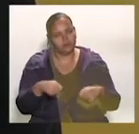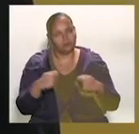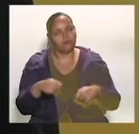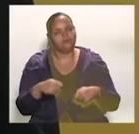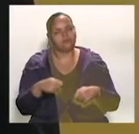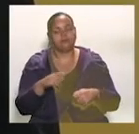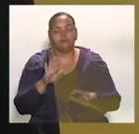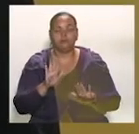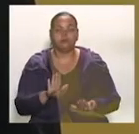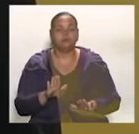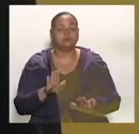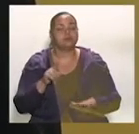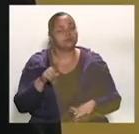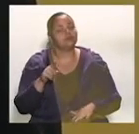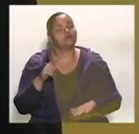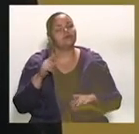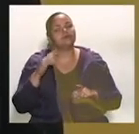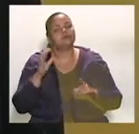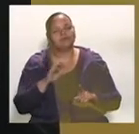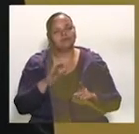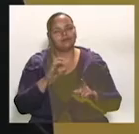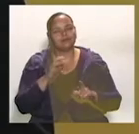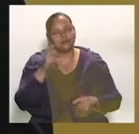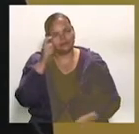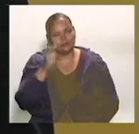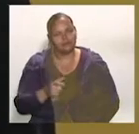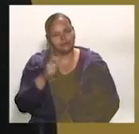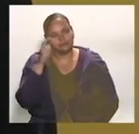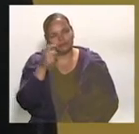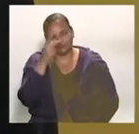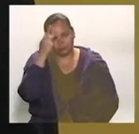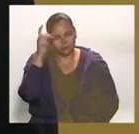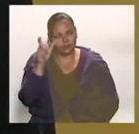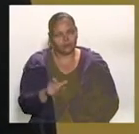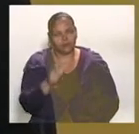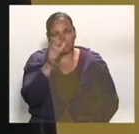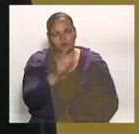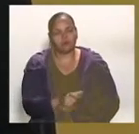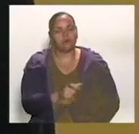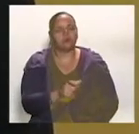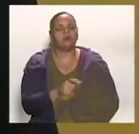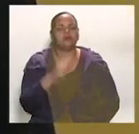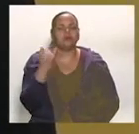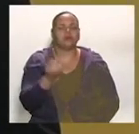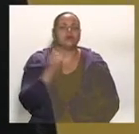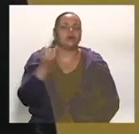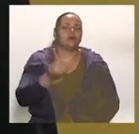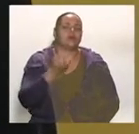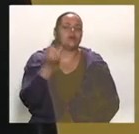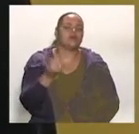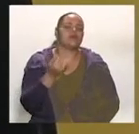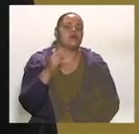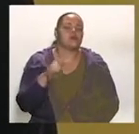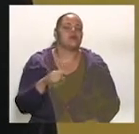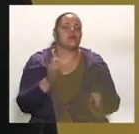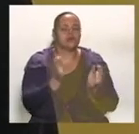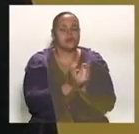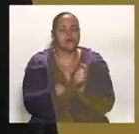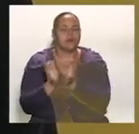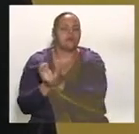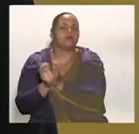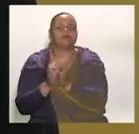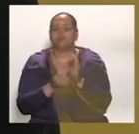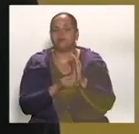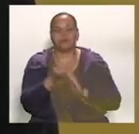necessária, mas ela afeta interesses de pessoas e entidades importantes, as federações